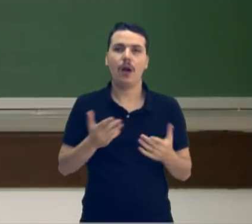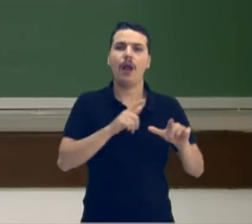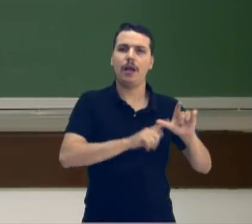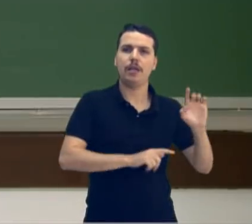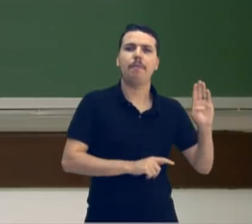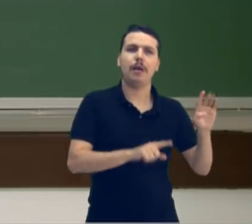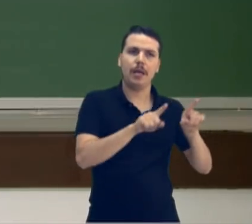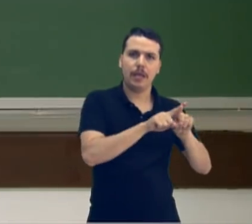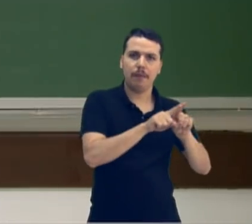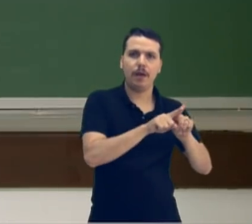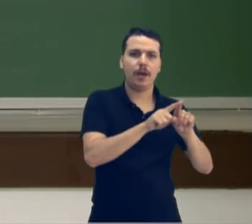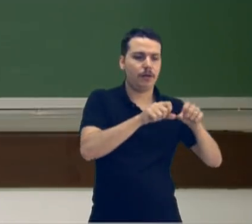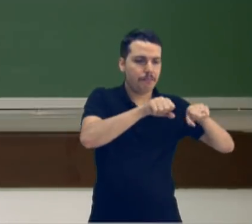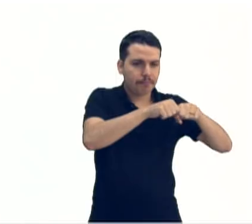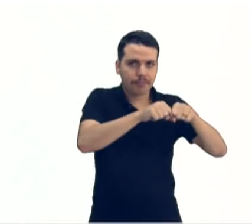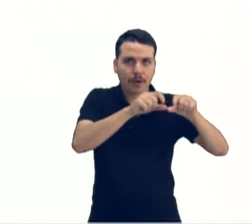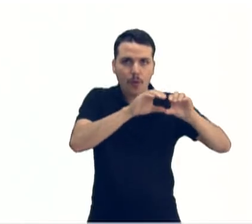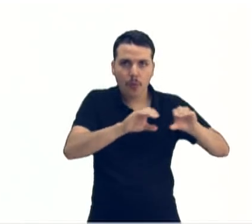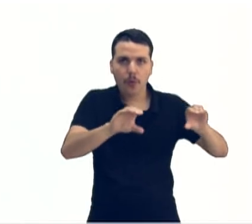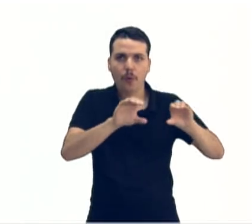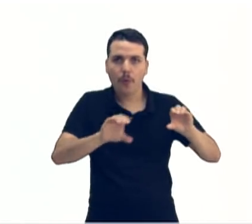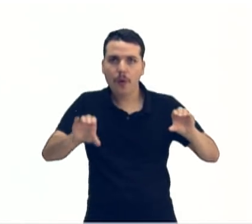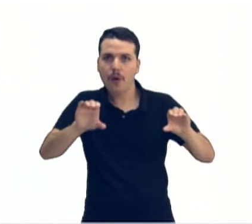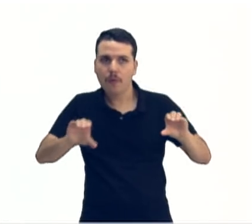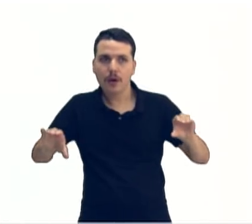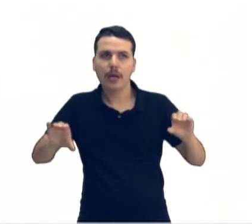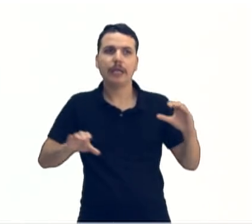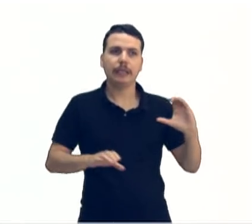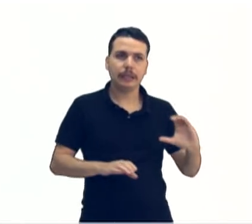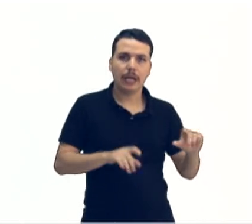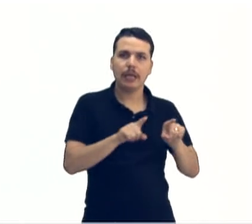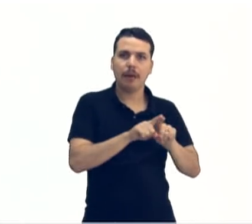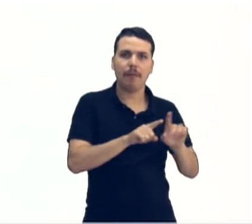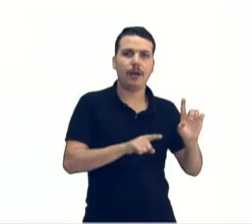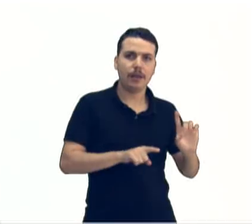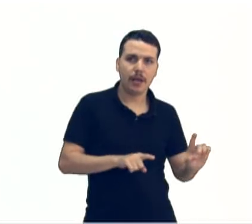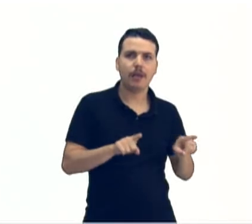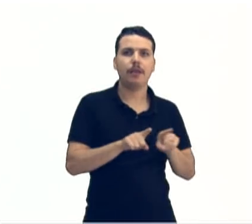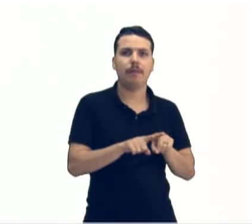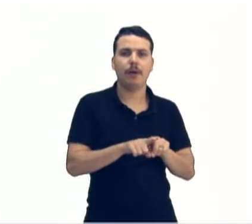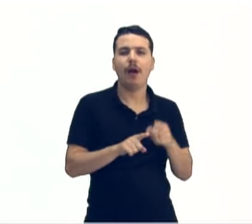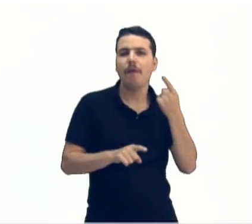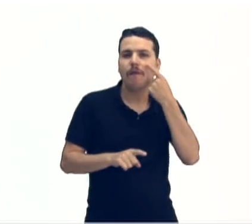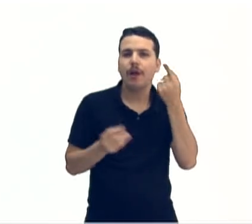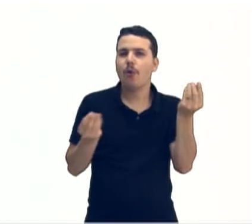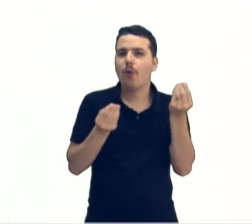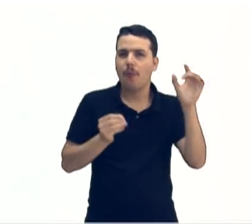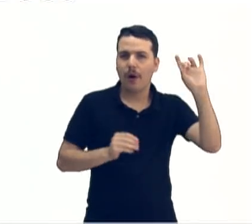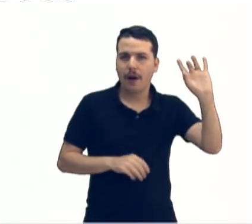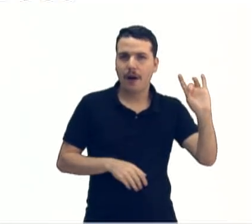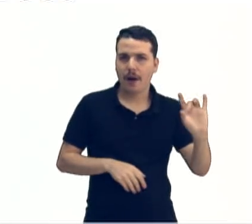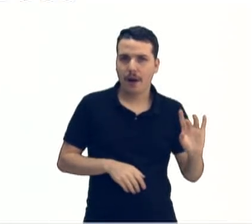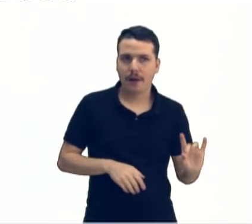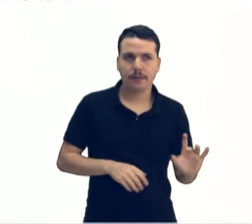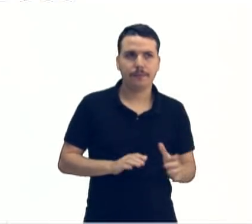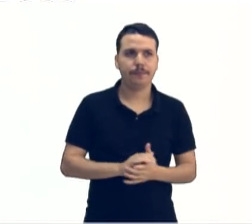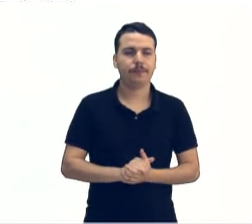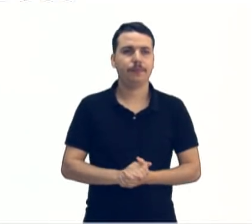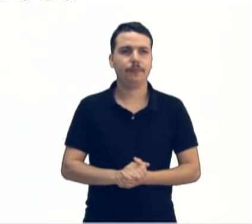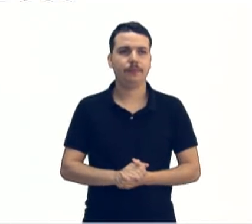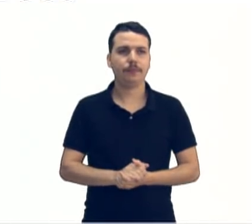as potências. Na letra C também e na letra D também. Vamos ver como é que ficou cada uma delas? Vamos